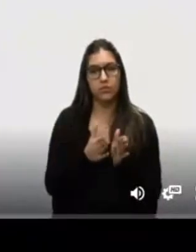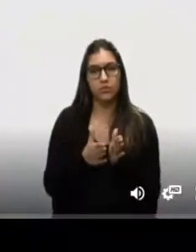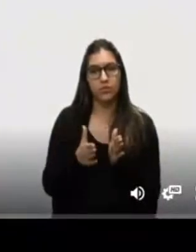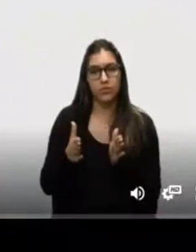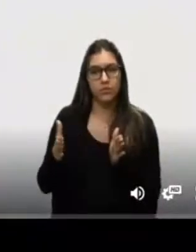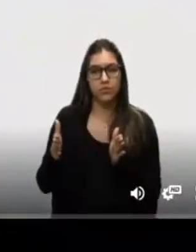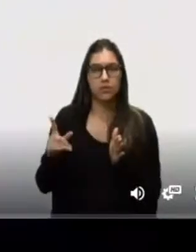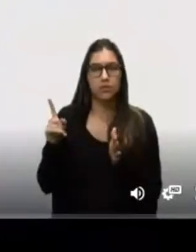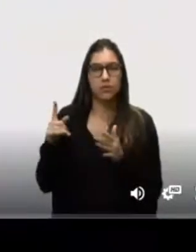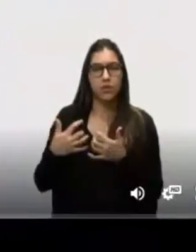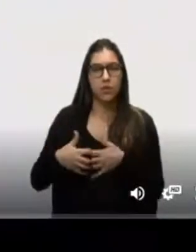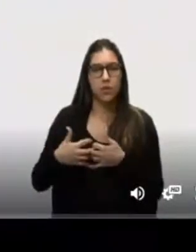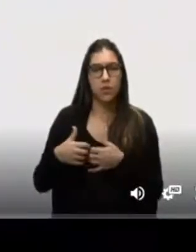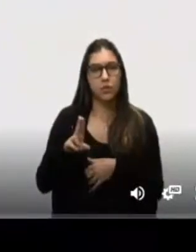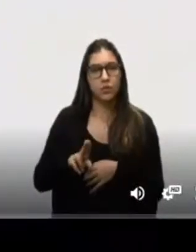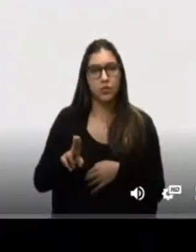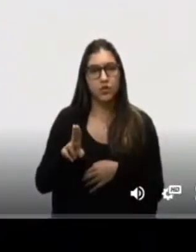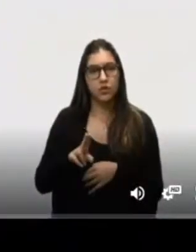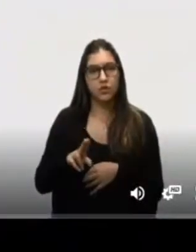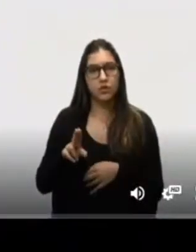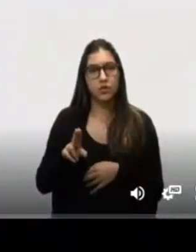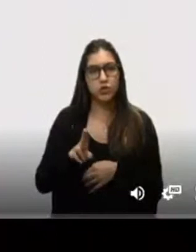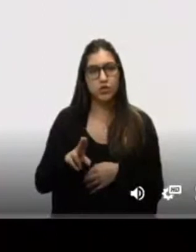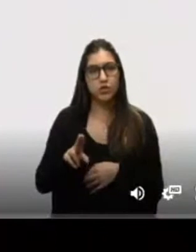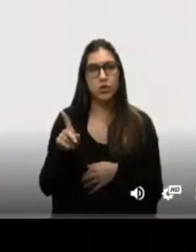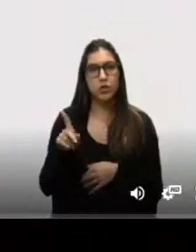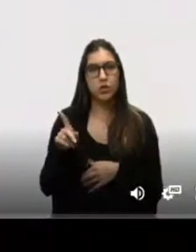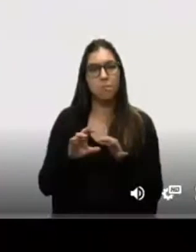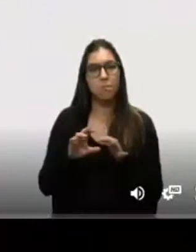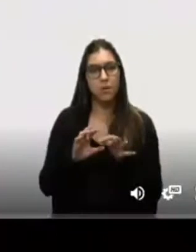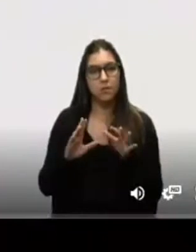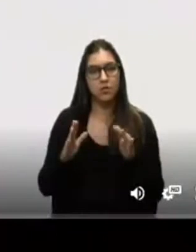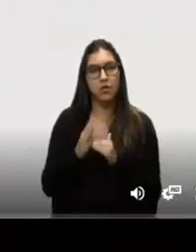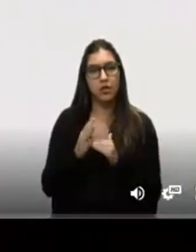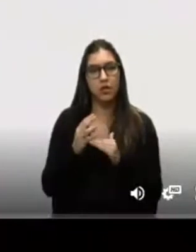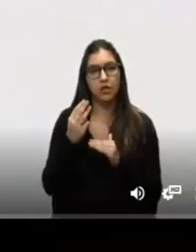concomitante. Então, o equipamento que nós utilizamos, ele permite